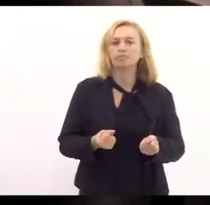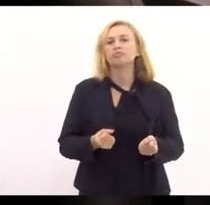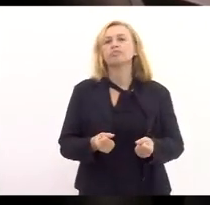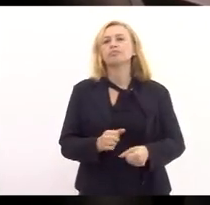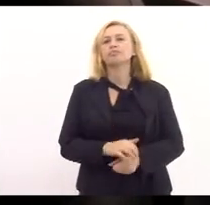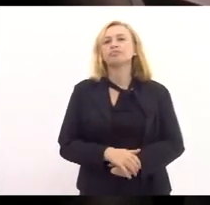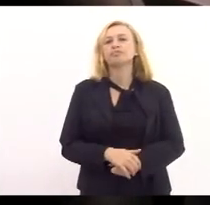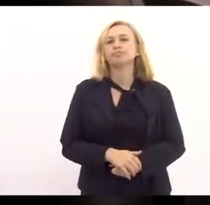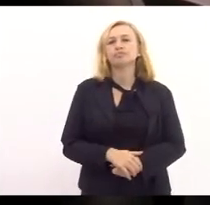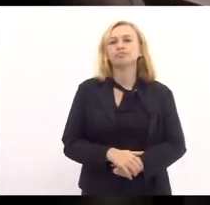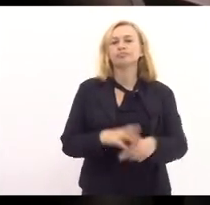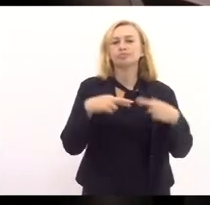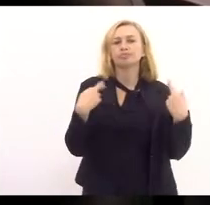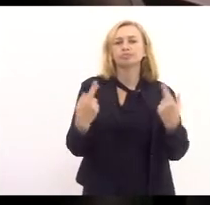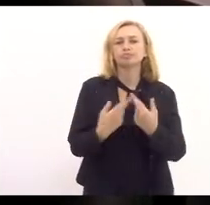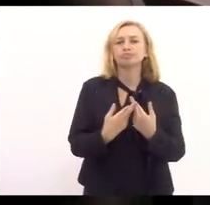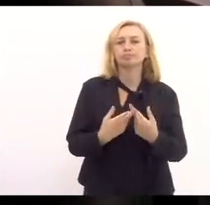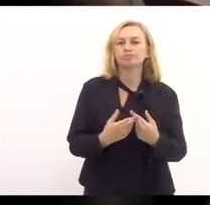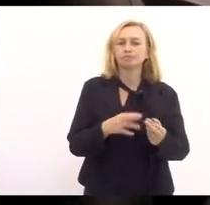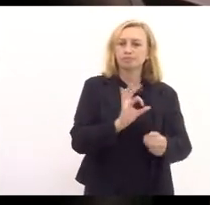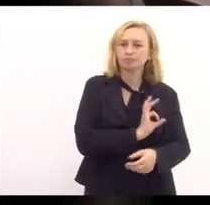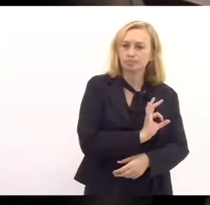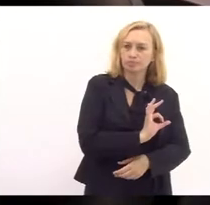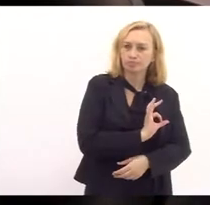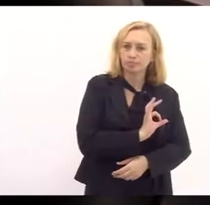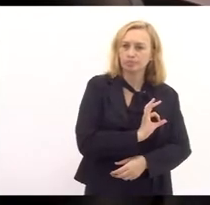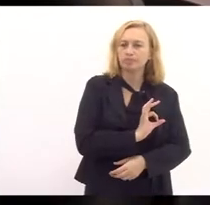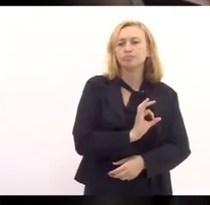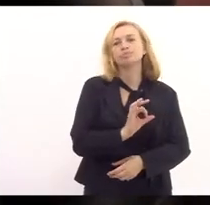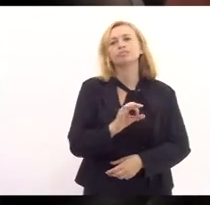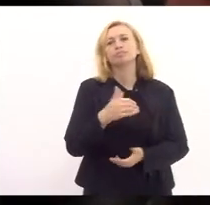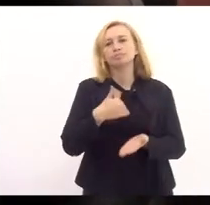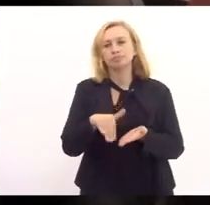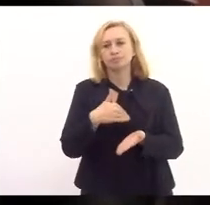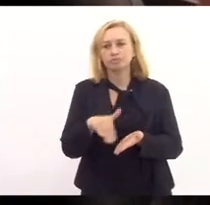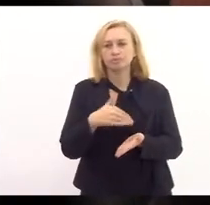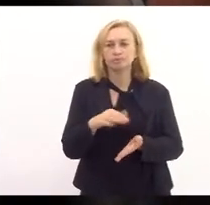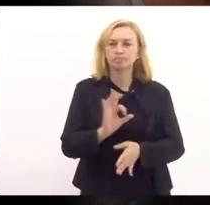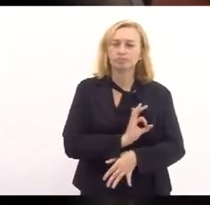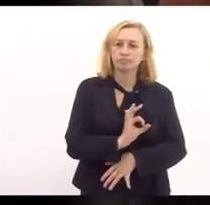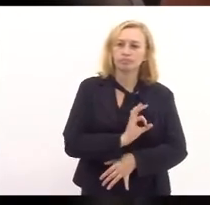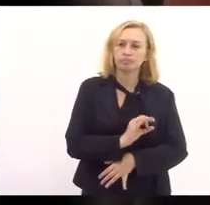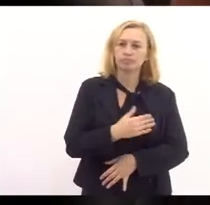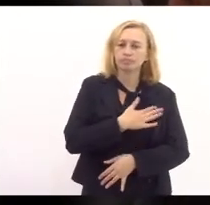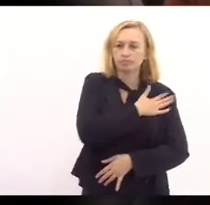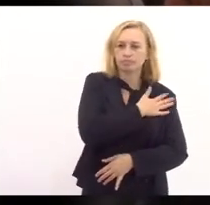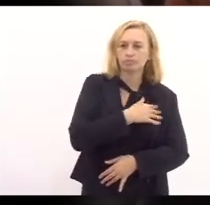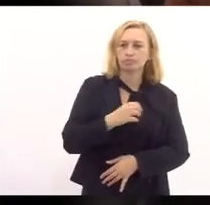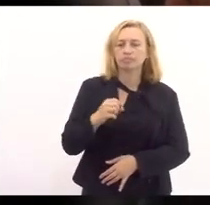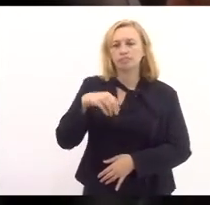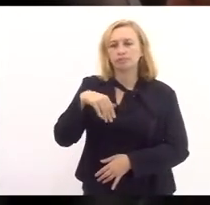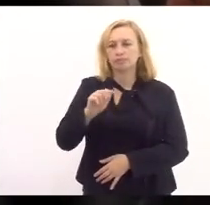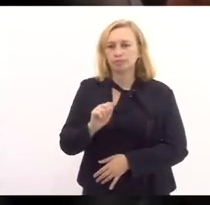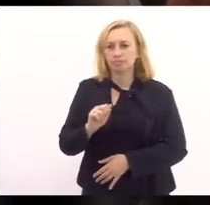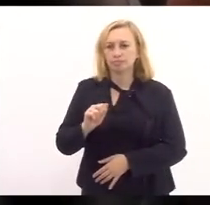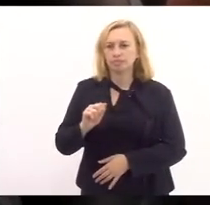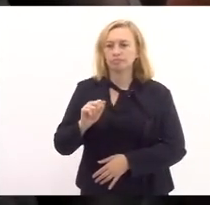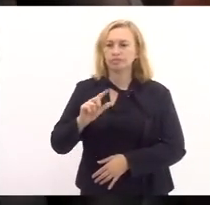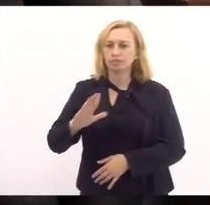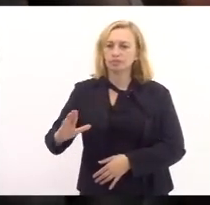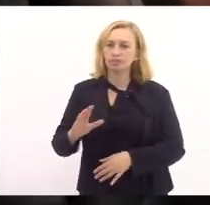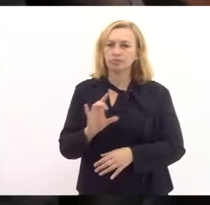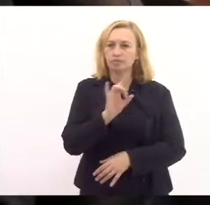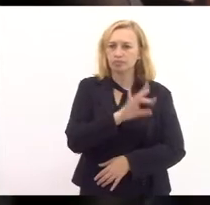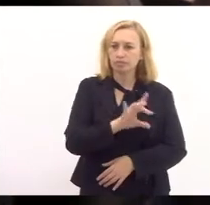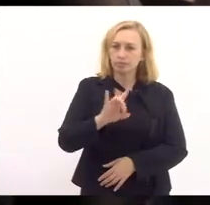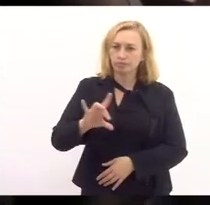sentido, em reunir as forças de polícia, as secretarias de polícia militar e civil, promovendo reuniões conjuntas, onde cada qual,